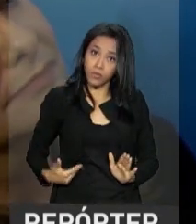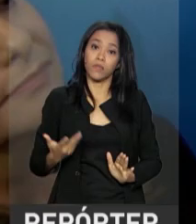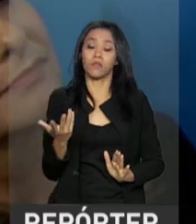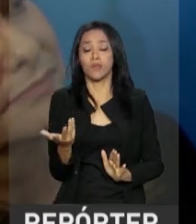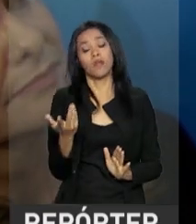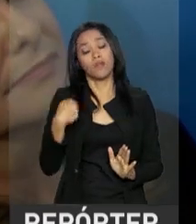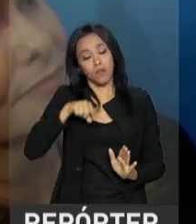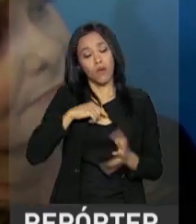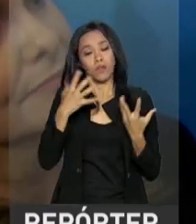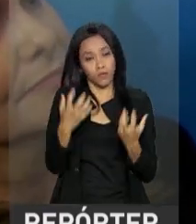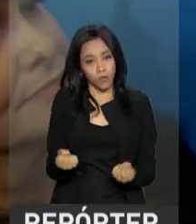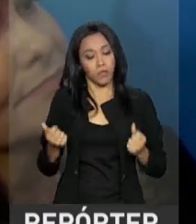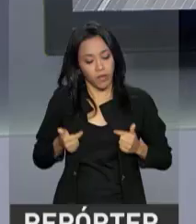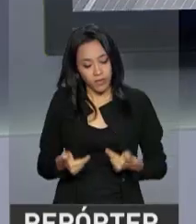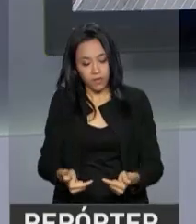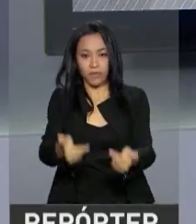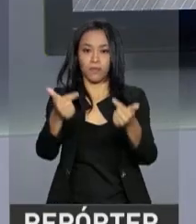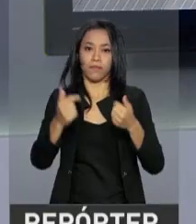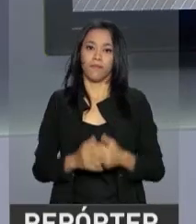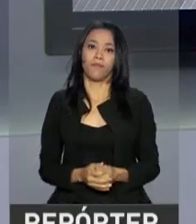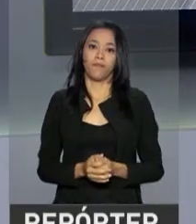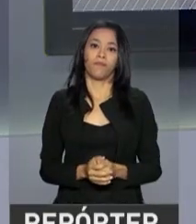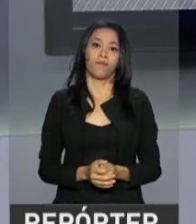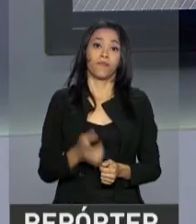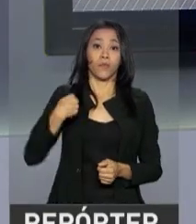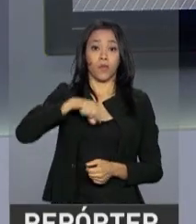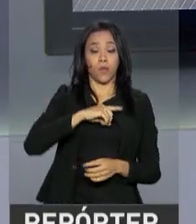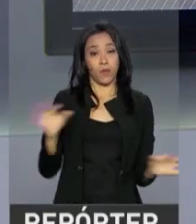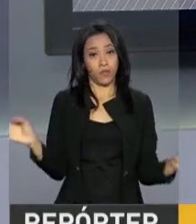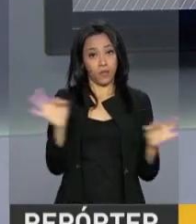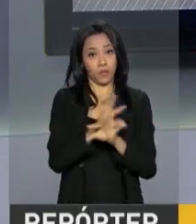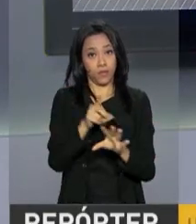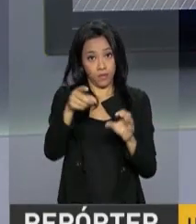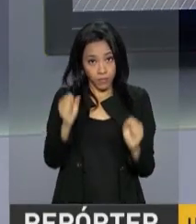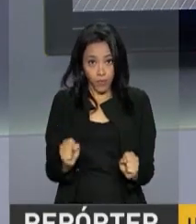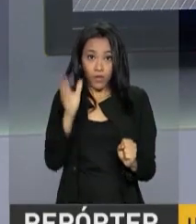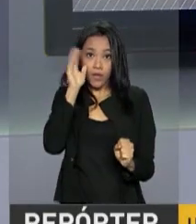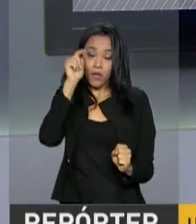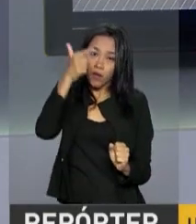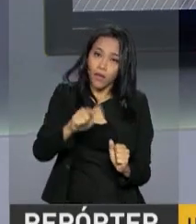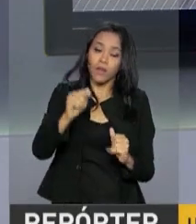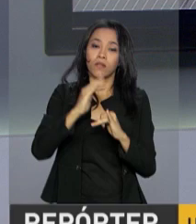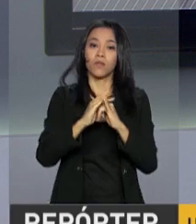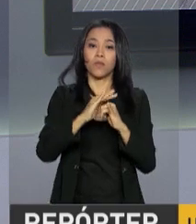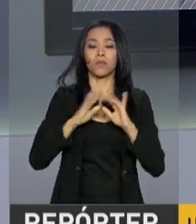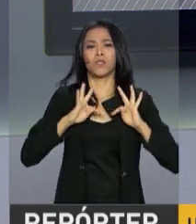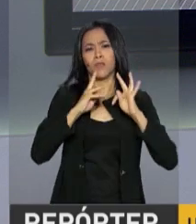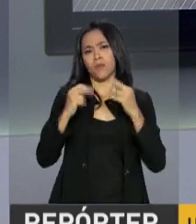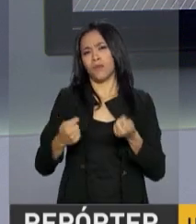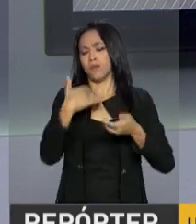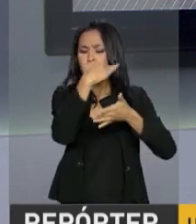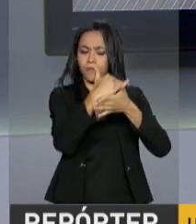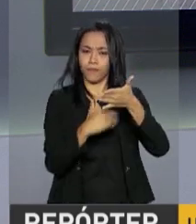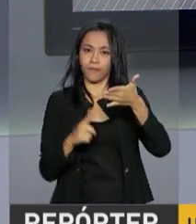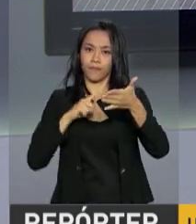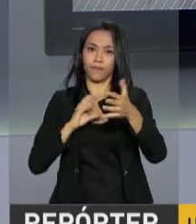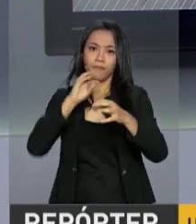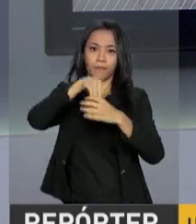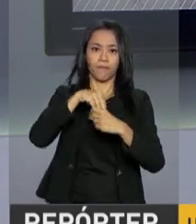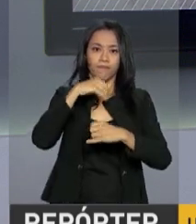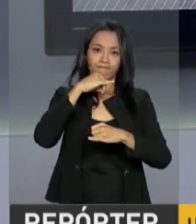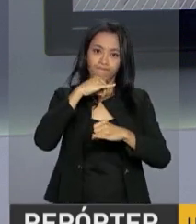tempo nós então avançaremos nós ficamos por aqui você pode rever as reportagens no youtube e toda a nossa programação